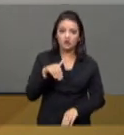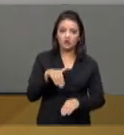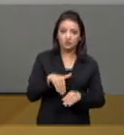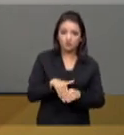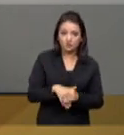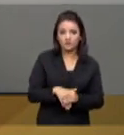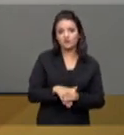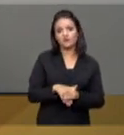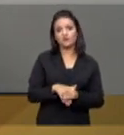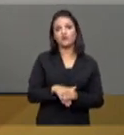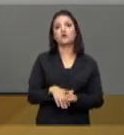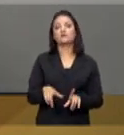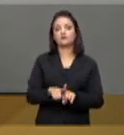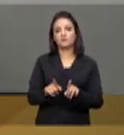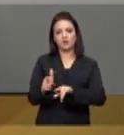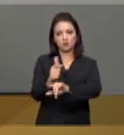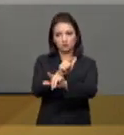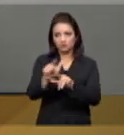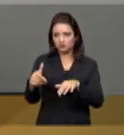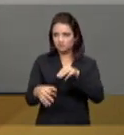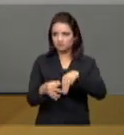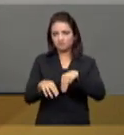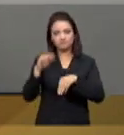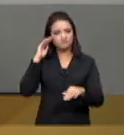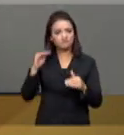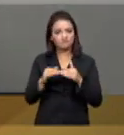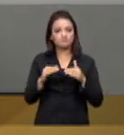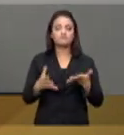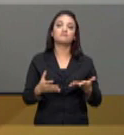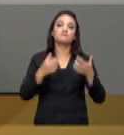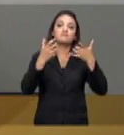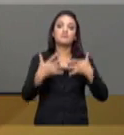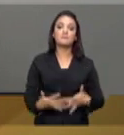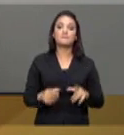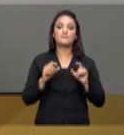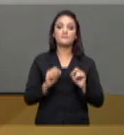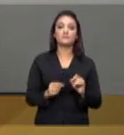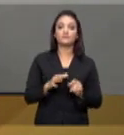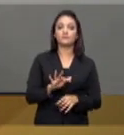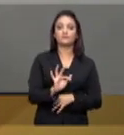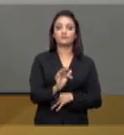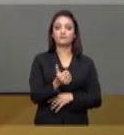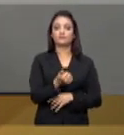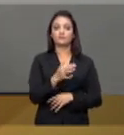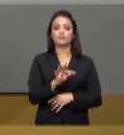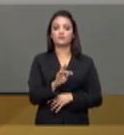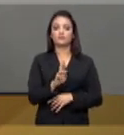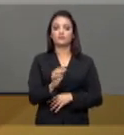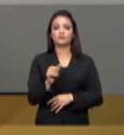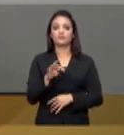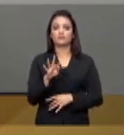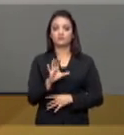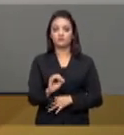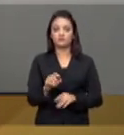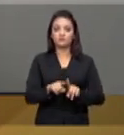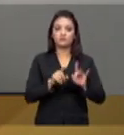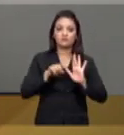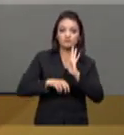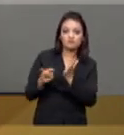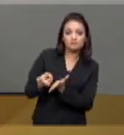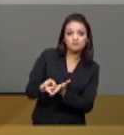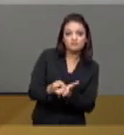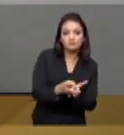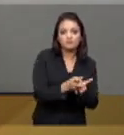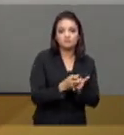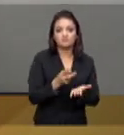que me acompanharam é o de que a definição constitucional de faturamento, base de cálculo para incidência de tributos específicos, em alguns casos